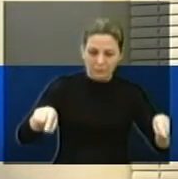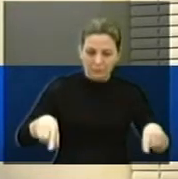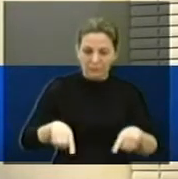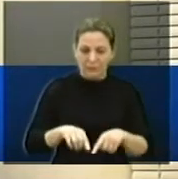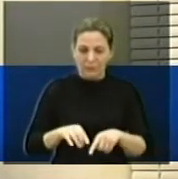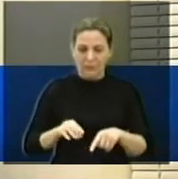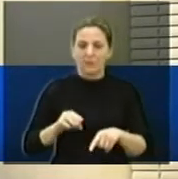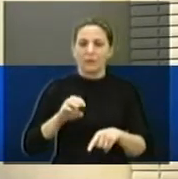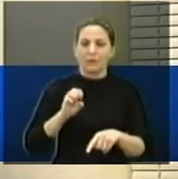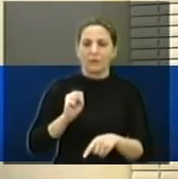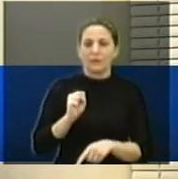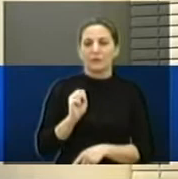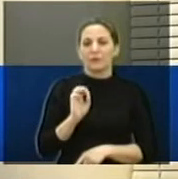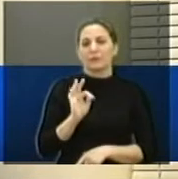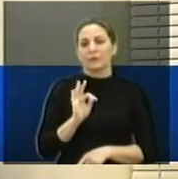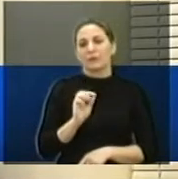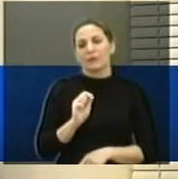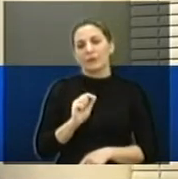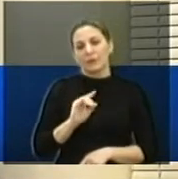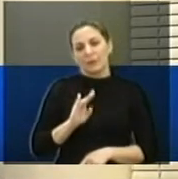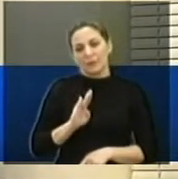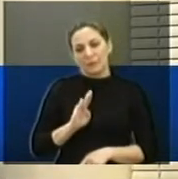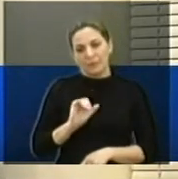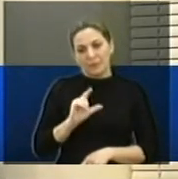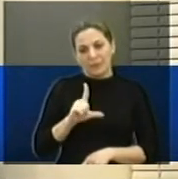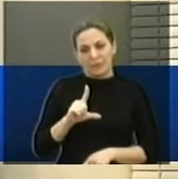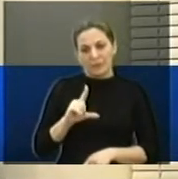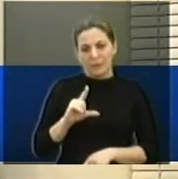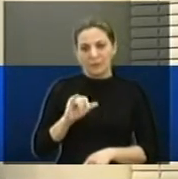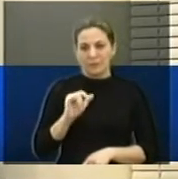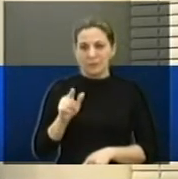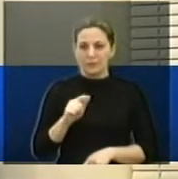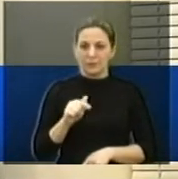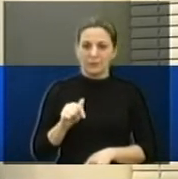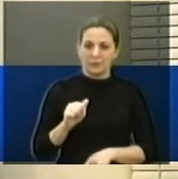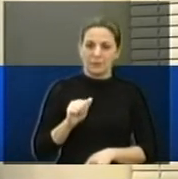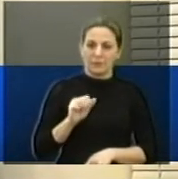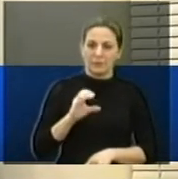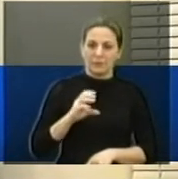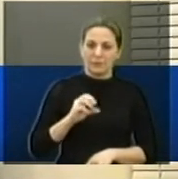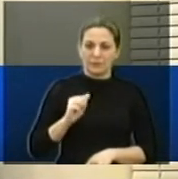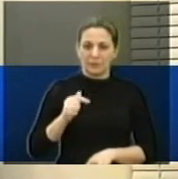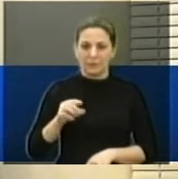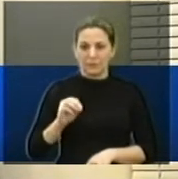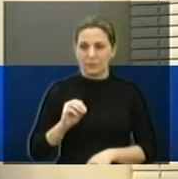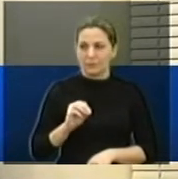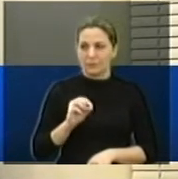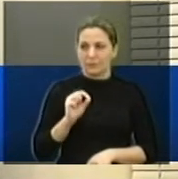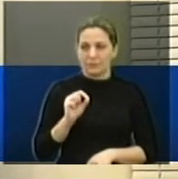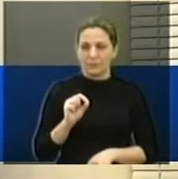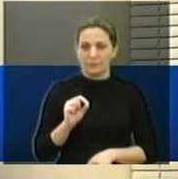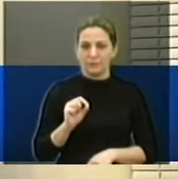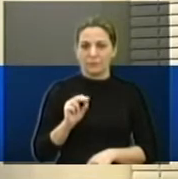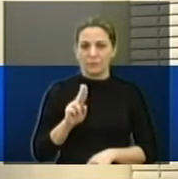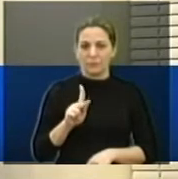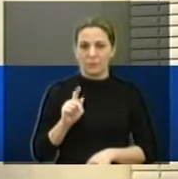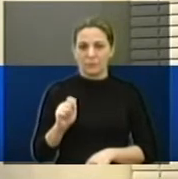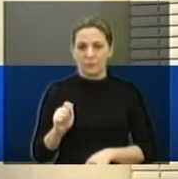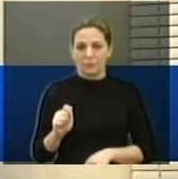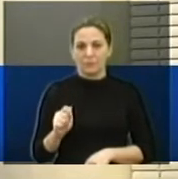para fazer com que esses médicos fossem trabalhar no nas roupas isso